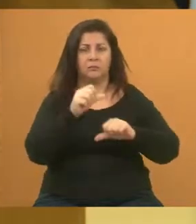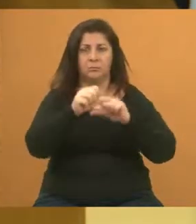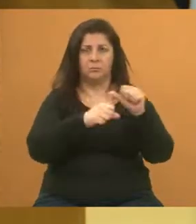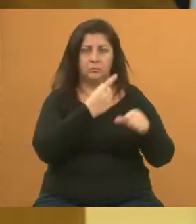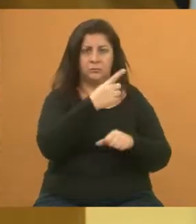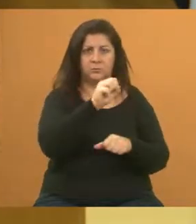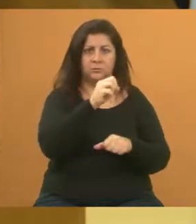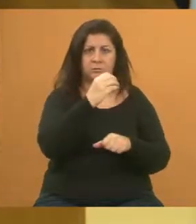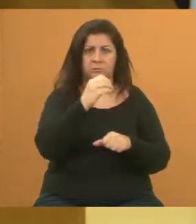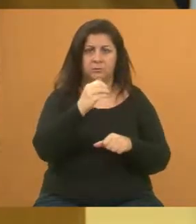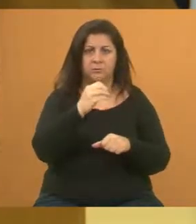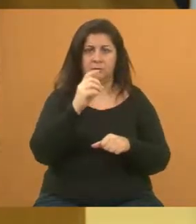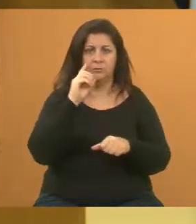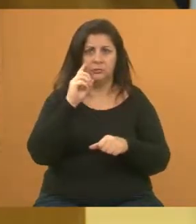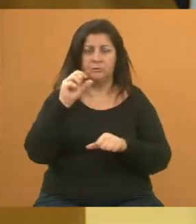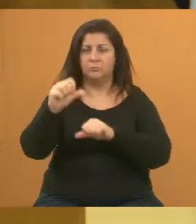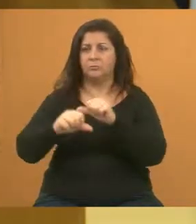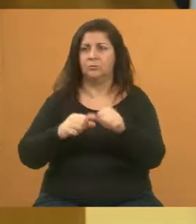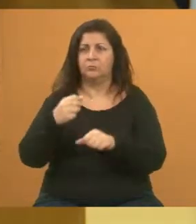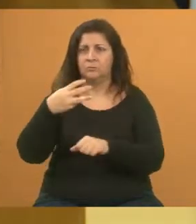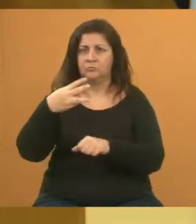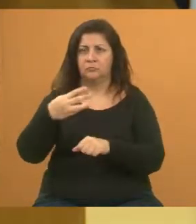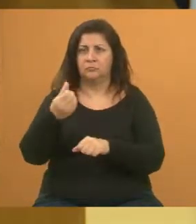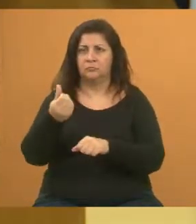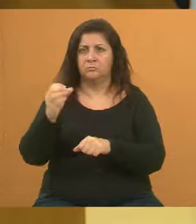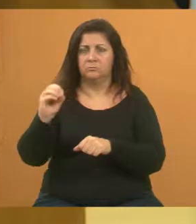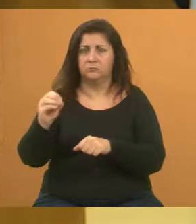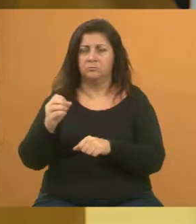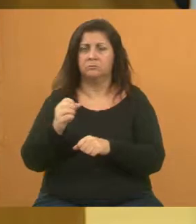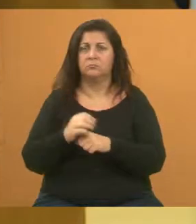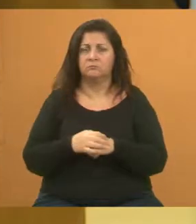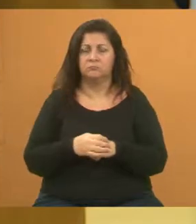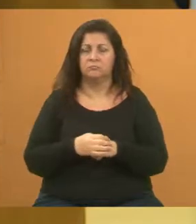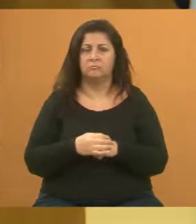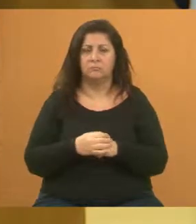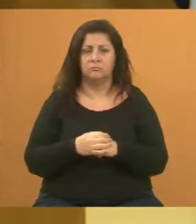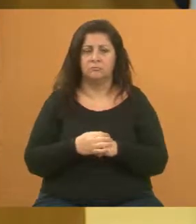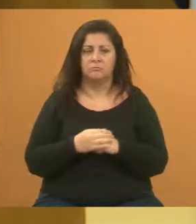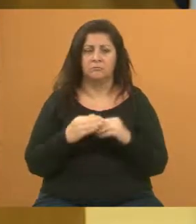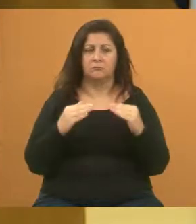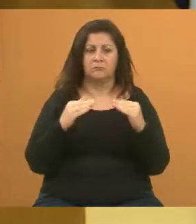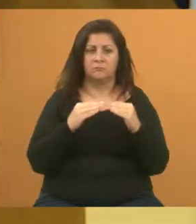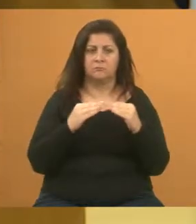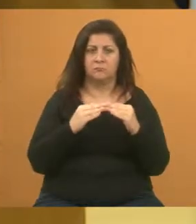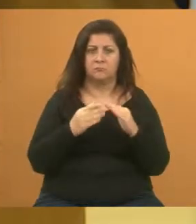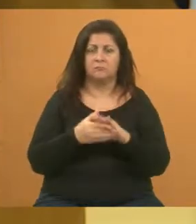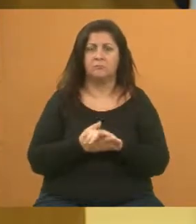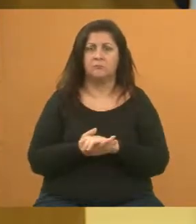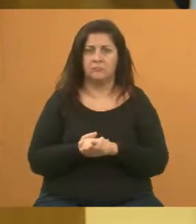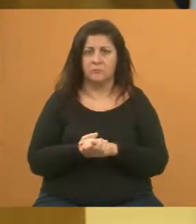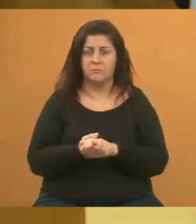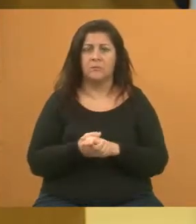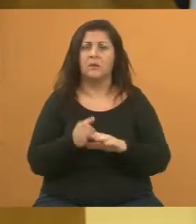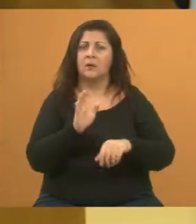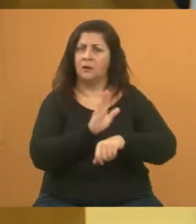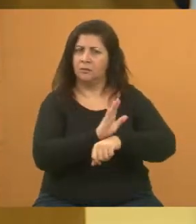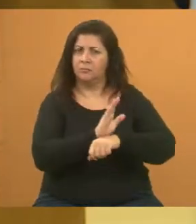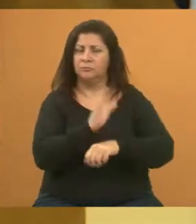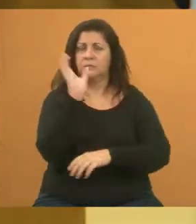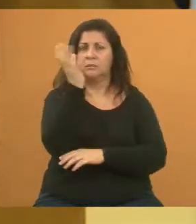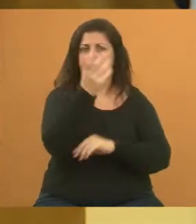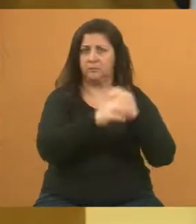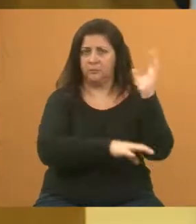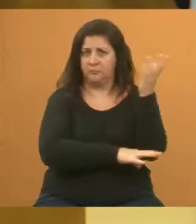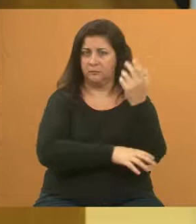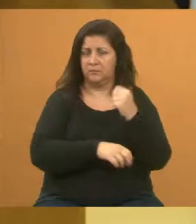dias, 360, que seria 1 ano. Estou de acordo plenamente em defesa do meio ambiente e da vida,